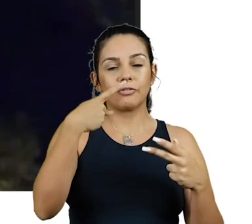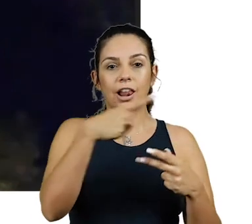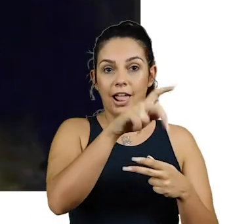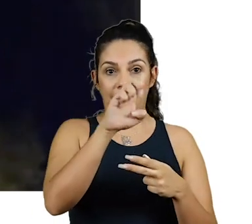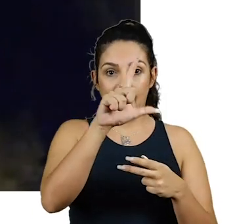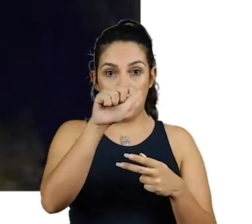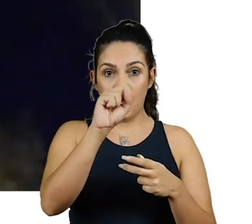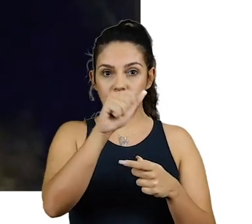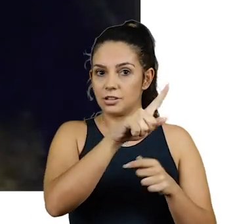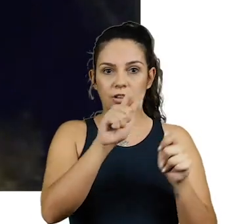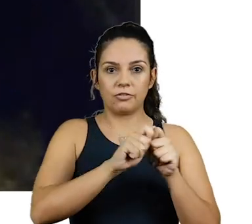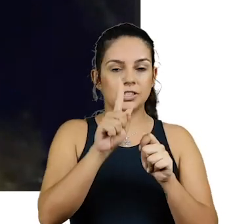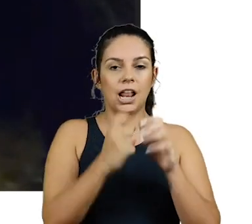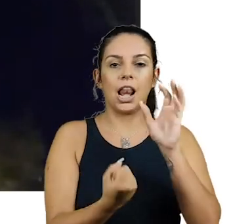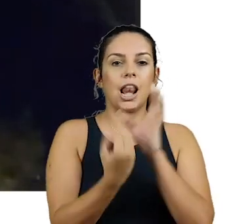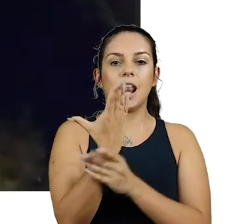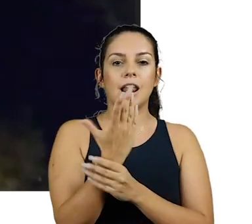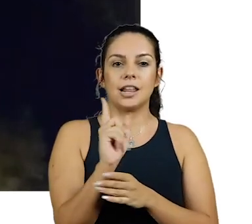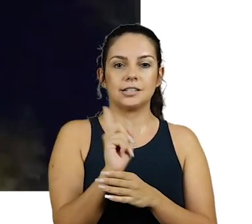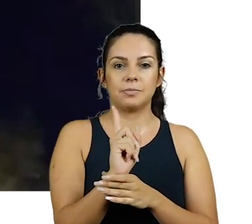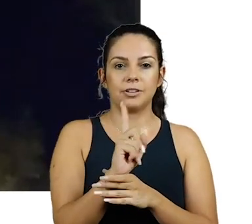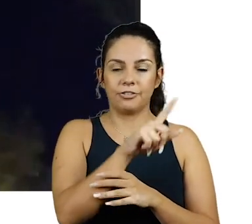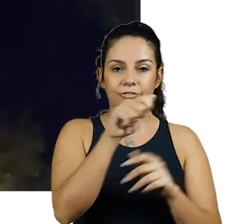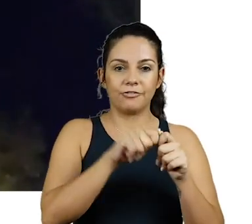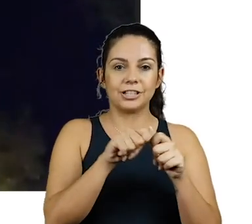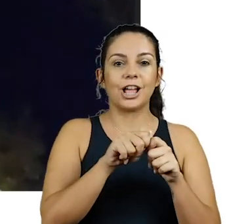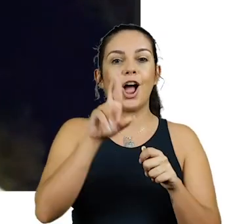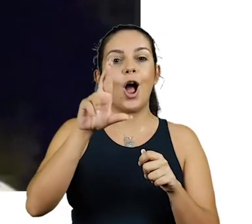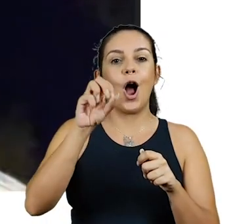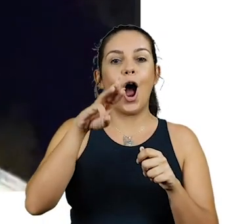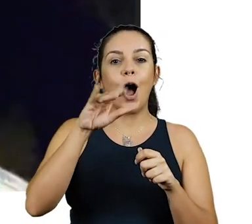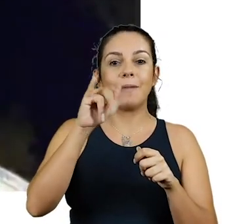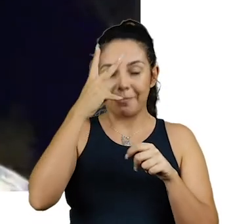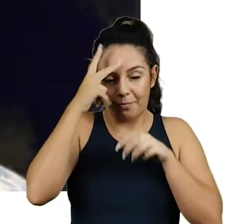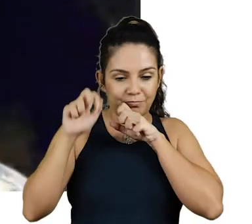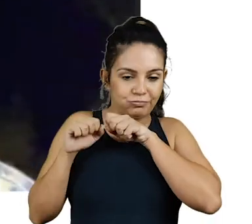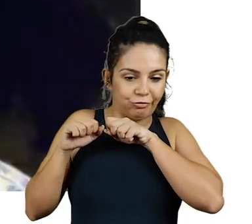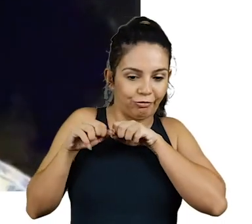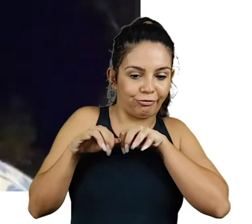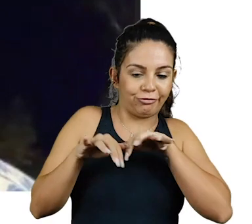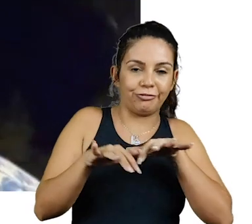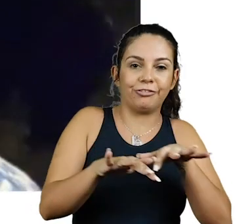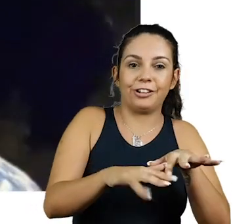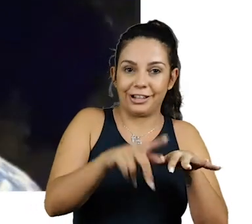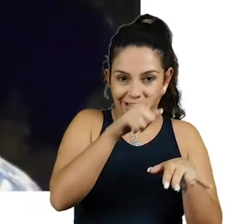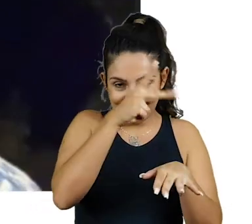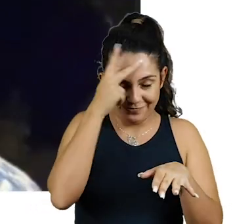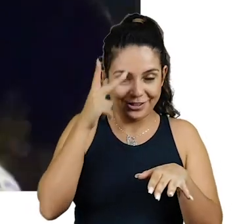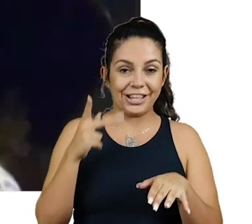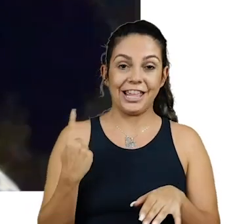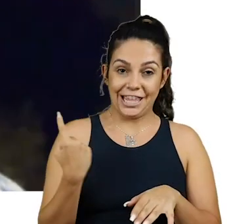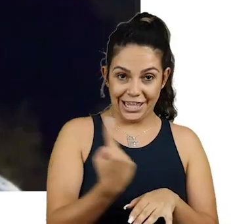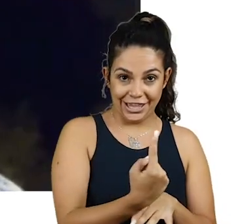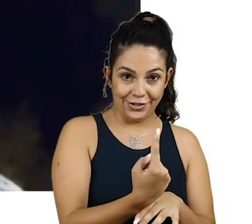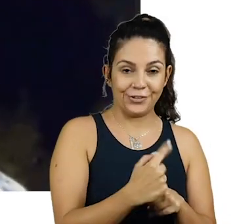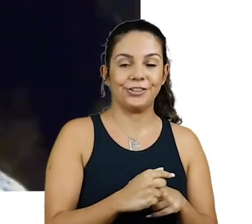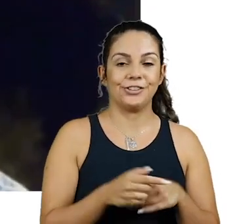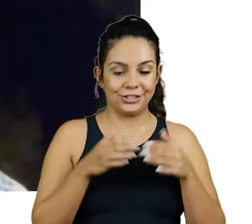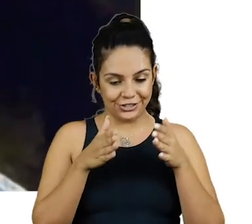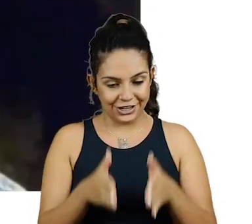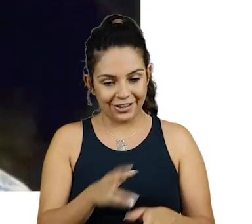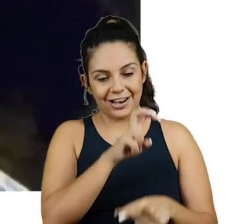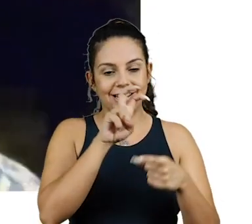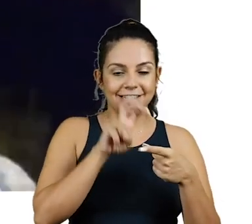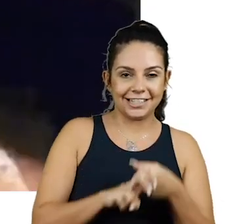Elza ela não fazia lançamento, ela fazia romaria, porque as pessoas iam para lá e aí